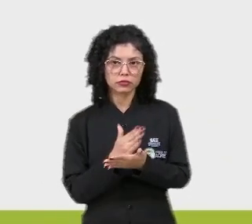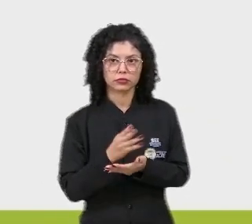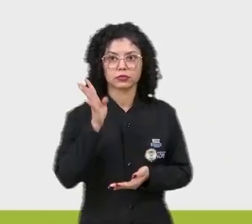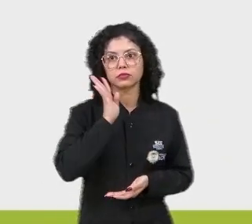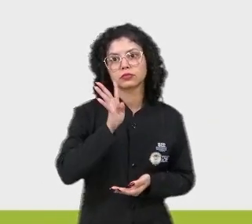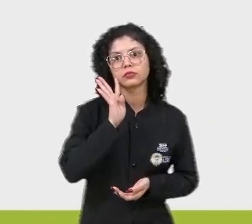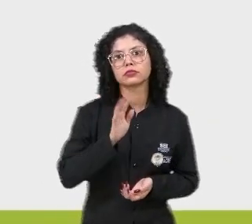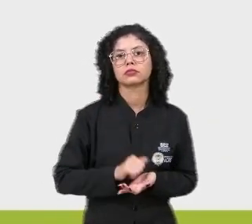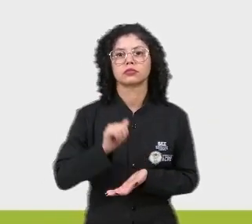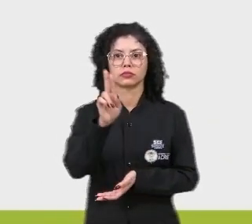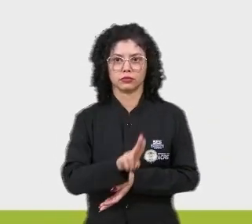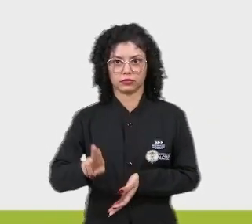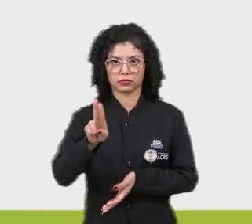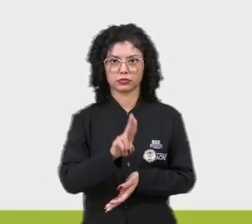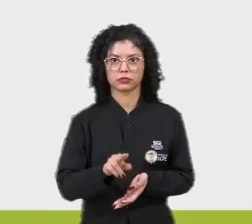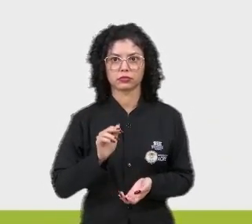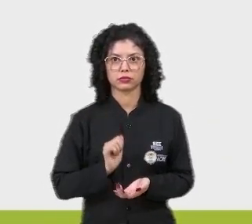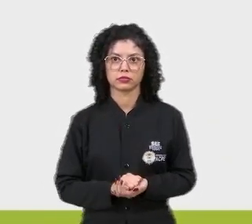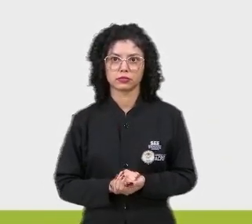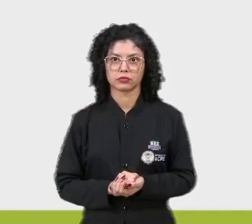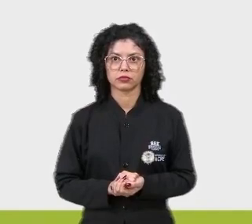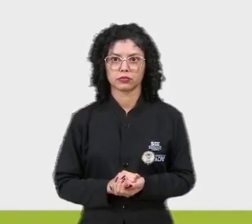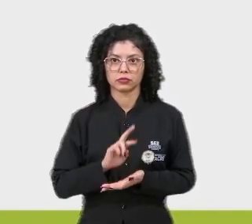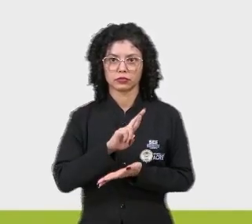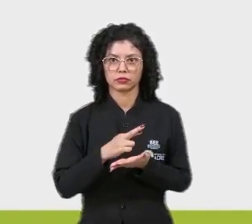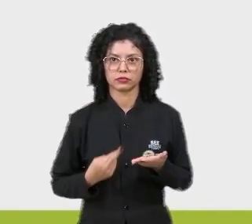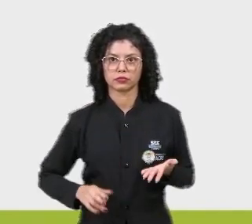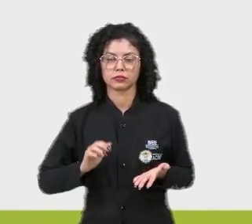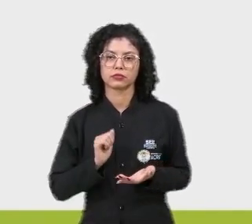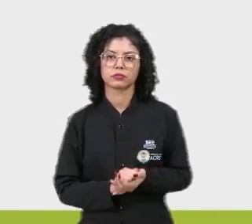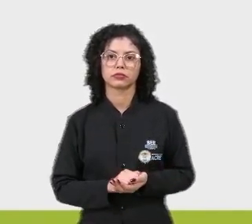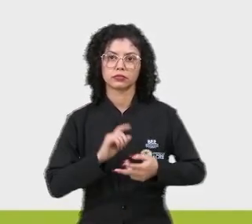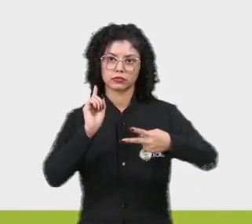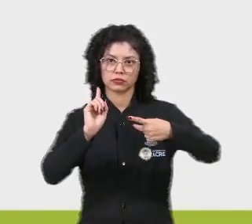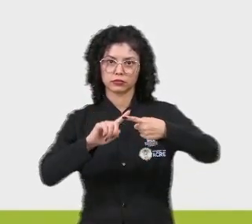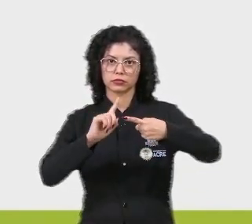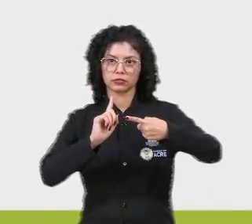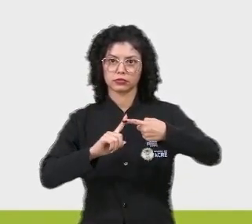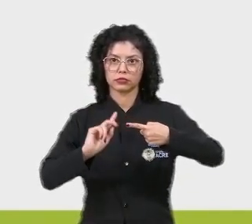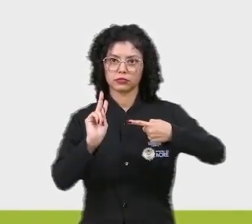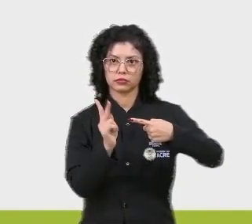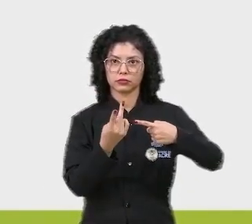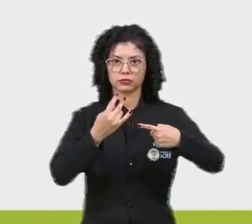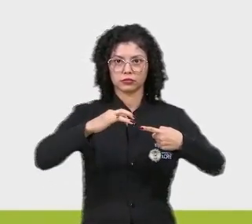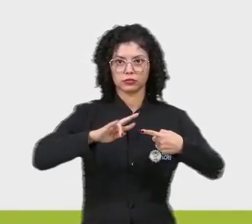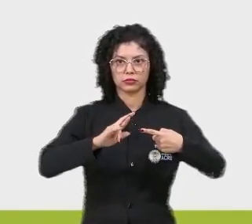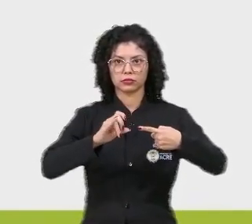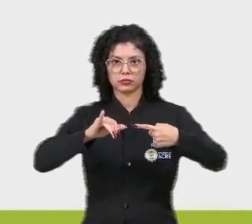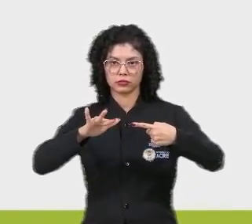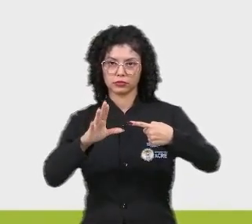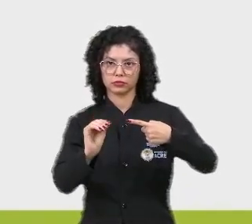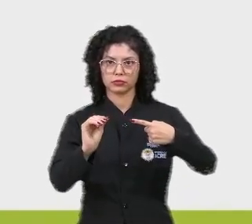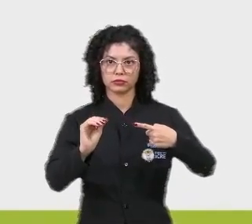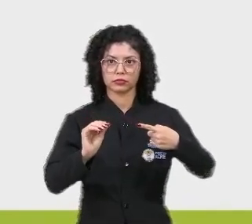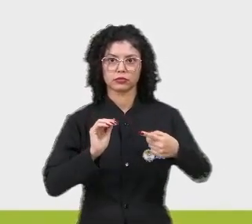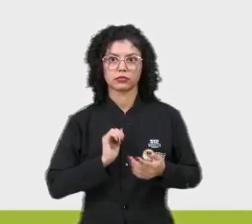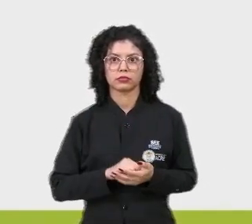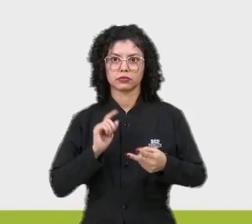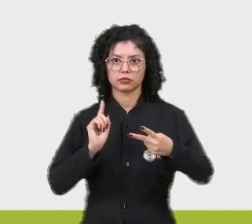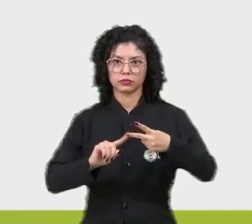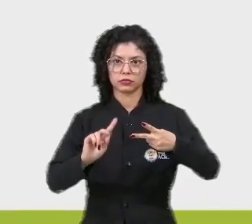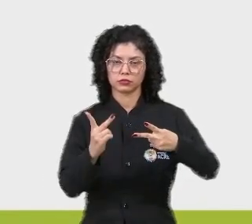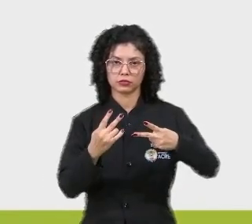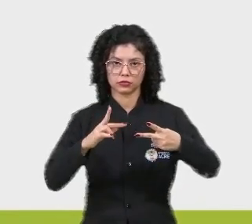interessante de você utilizar também na redação que é o que nós chamamos dos hiperônimos e os